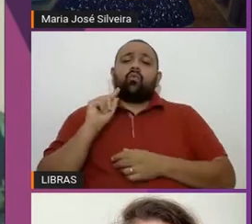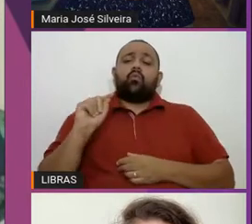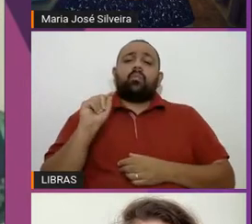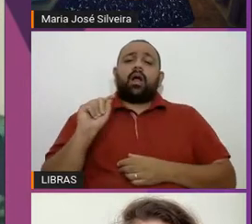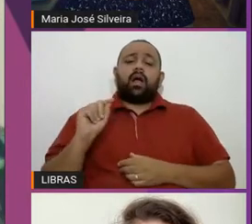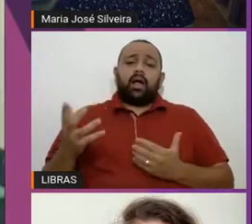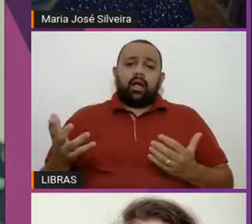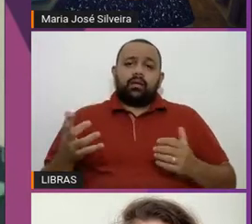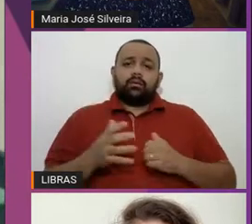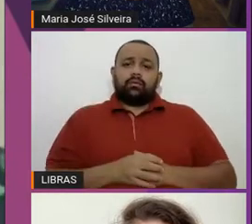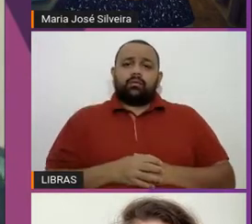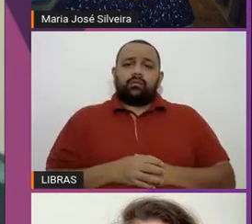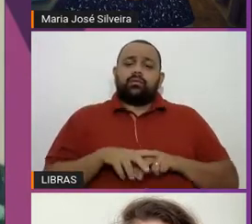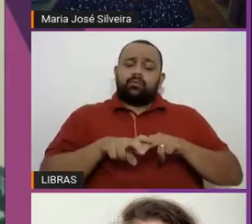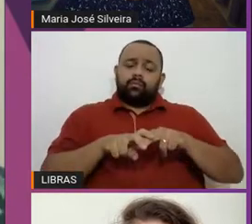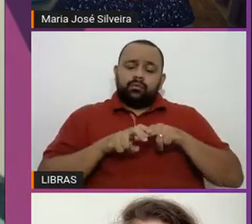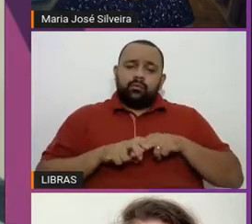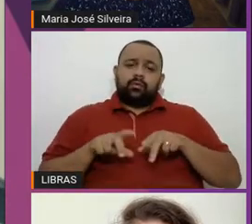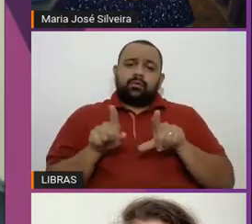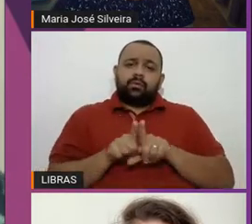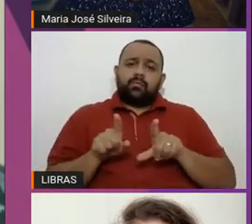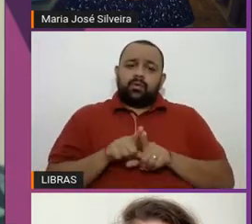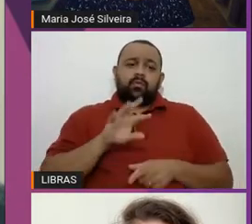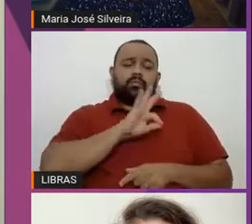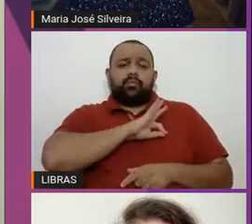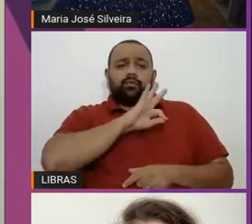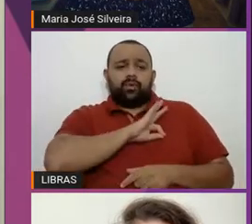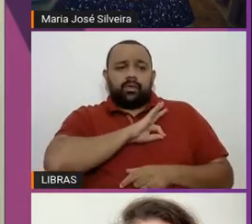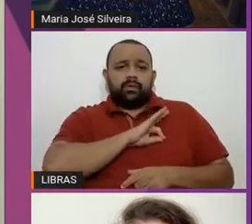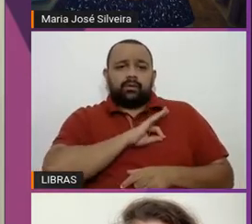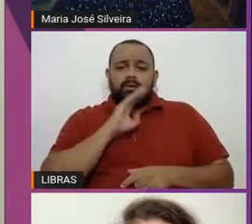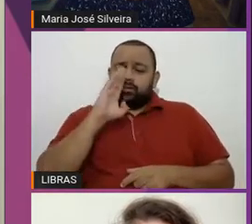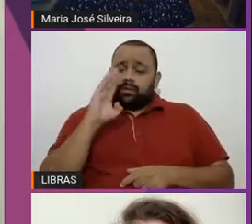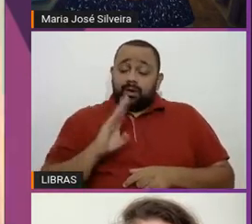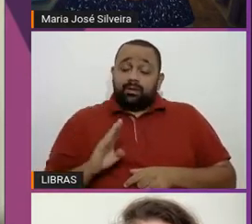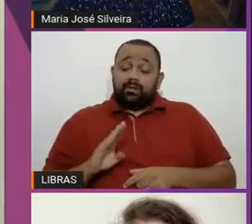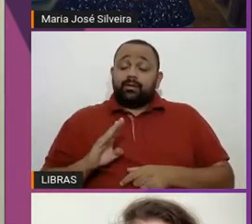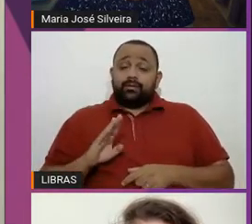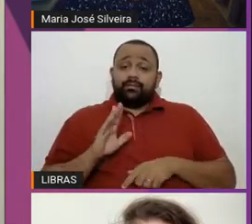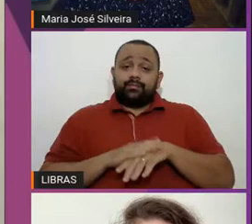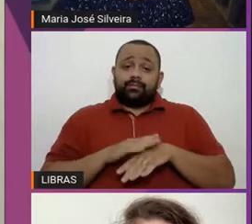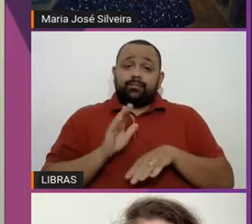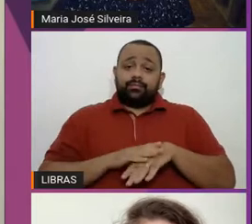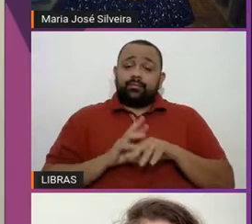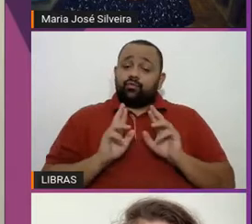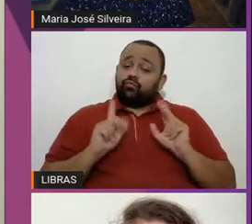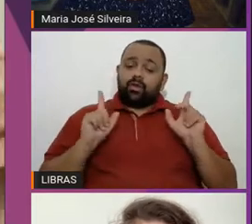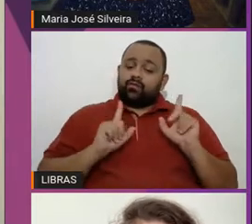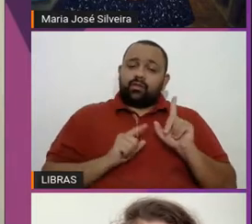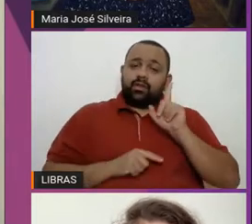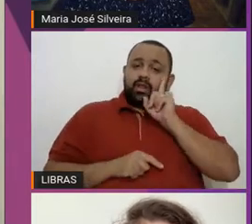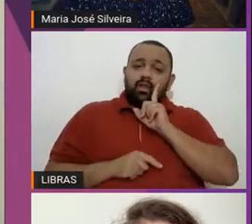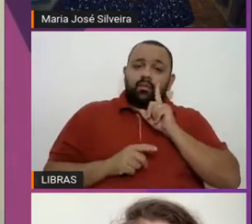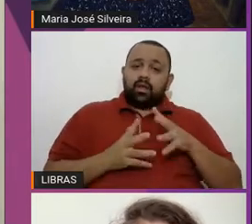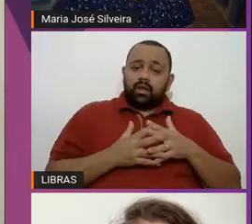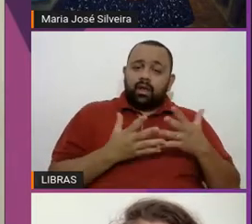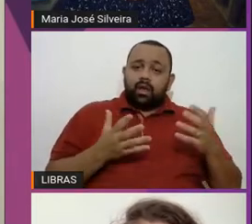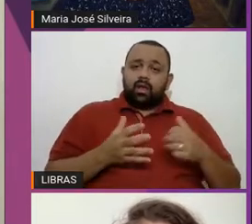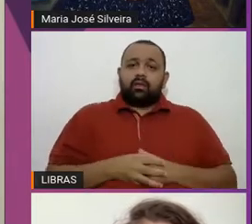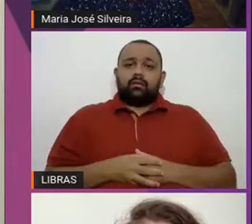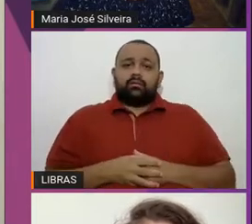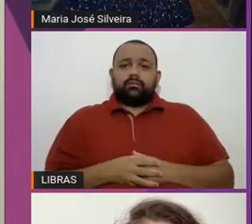é nessa polícia brasileira que também não é diferente dessa polícia Americana